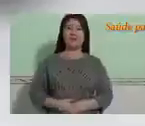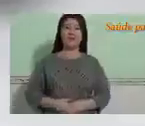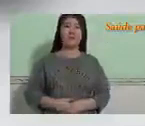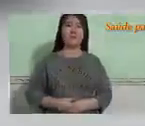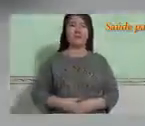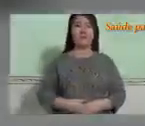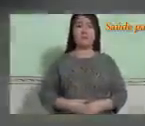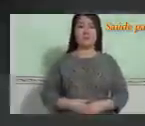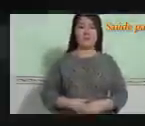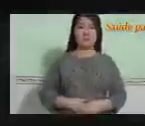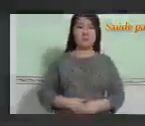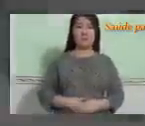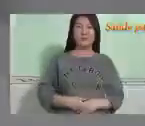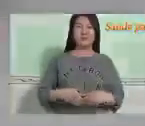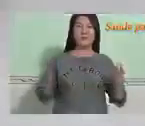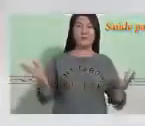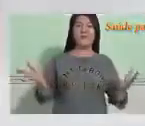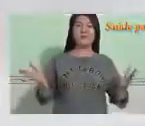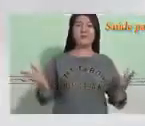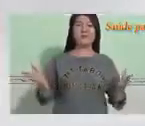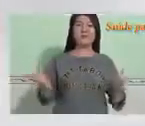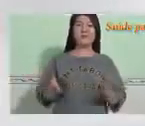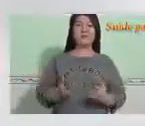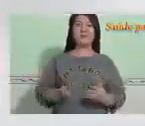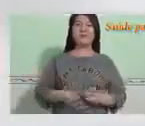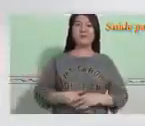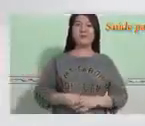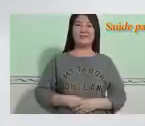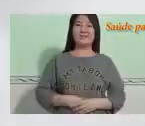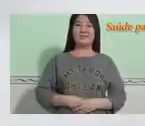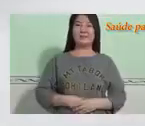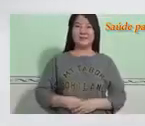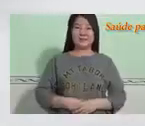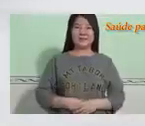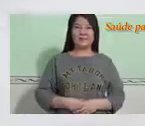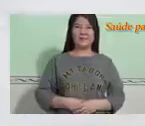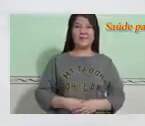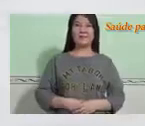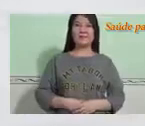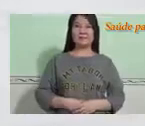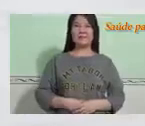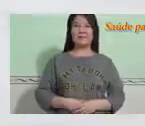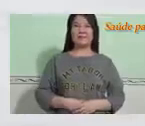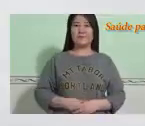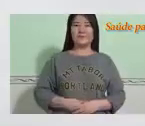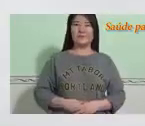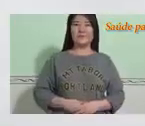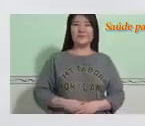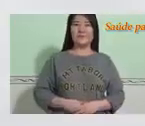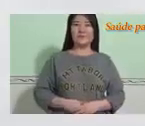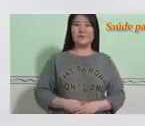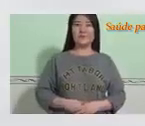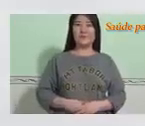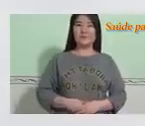doenças graves como osteoporose, leucemia, psoríase em placa ou alguns tipos de câncer, como o câncer da mama